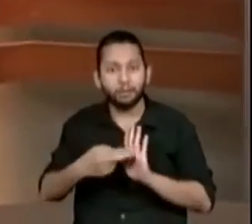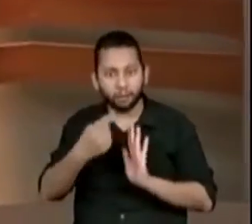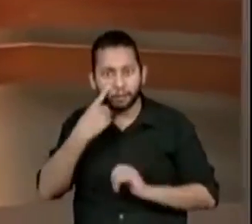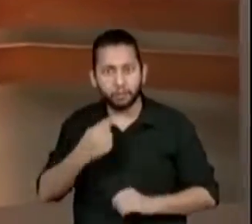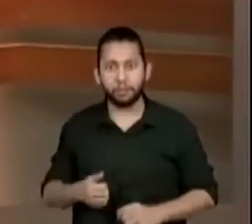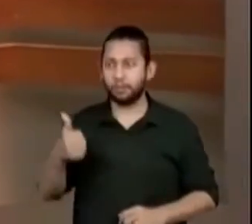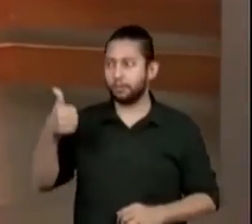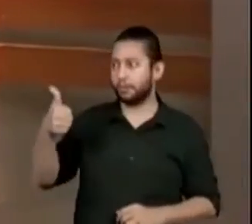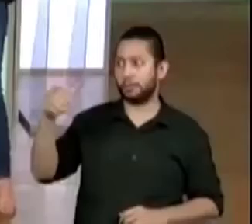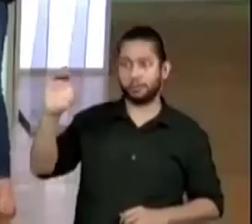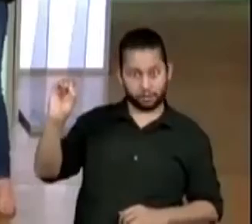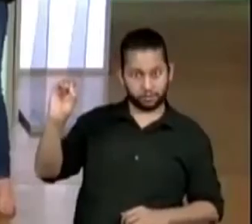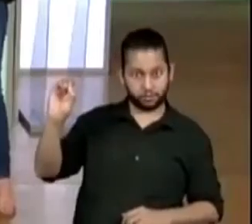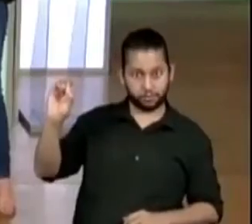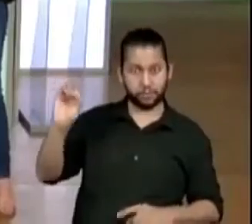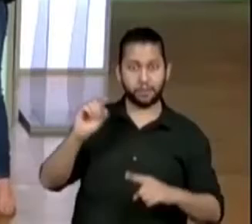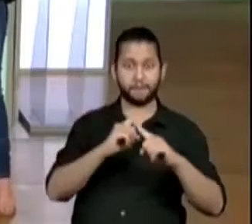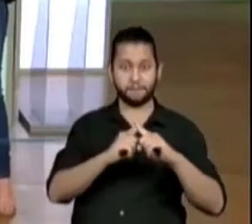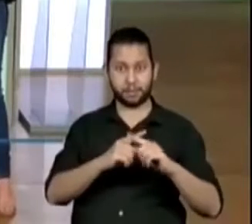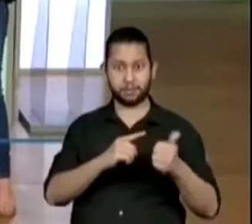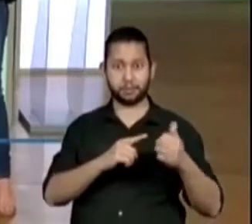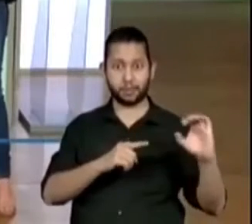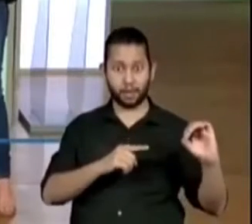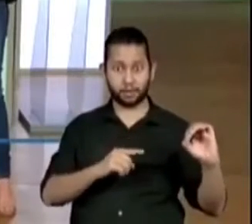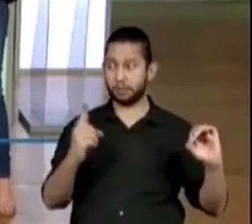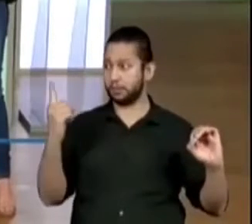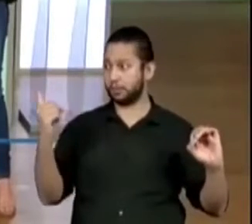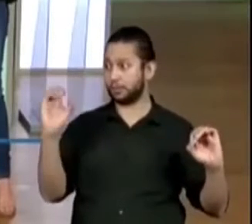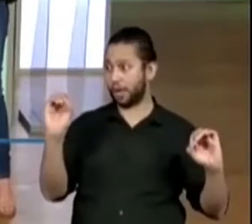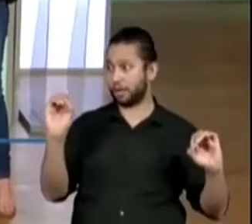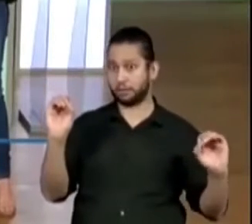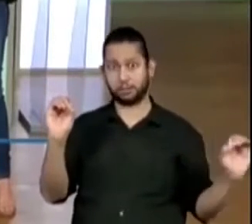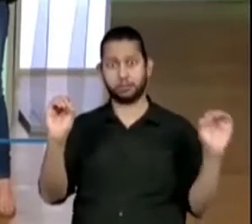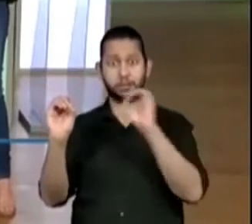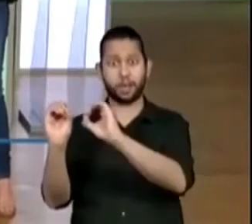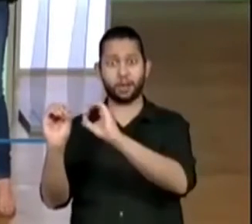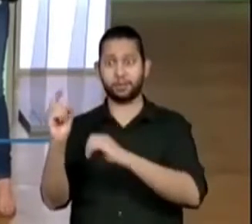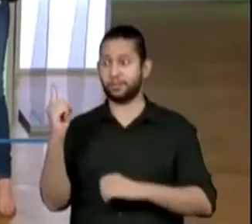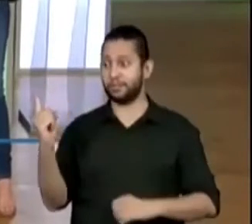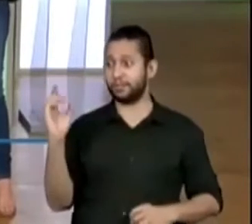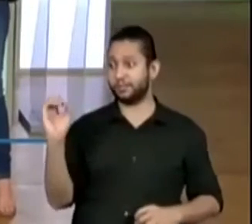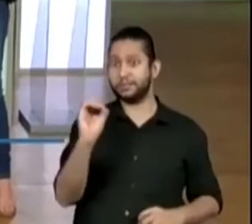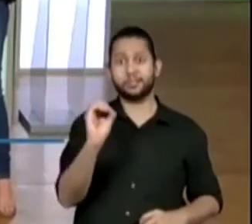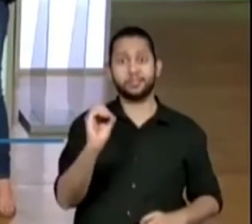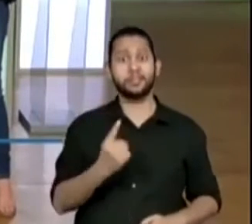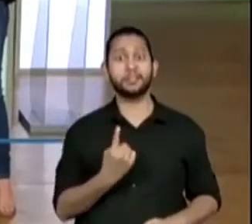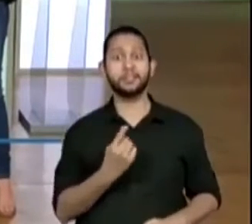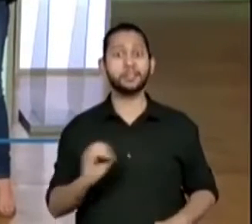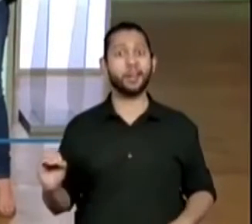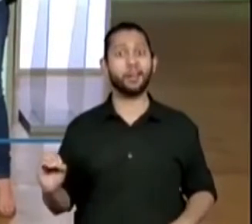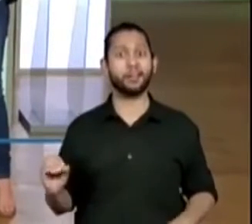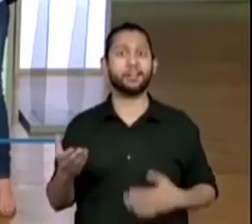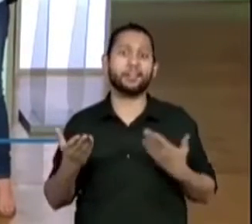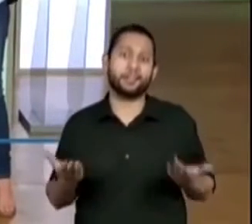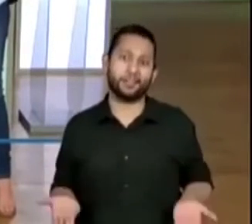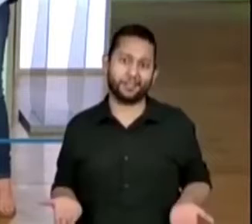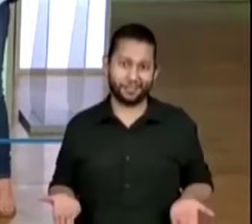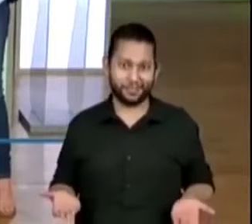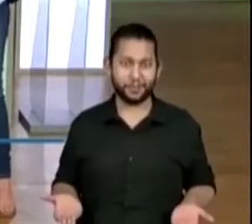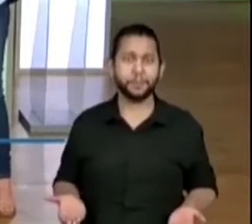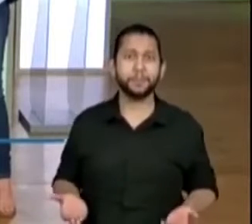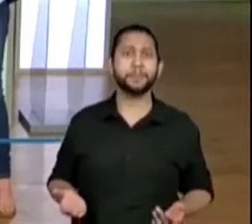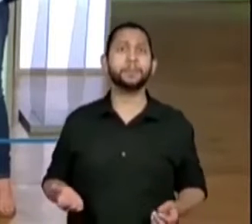Certo. Isso serve, por exemplo, se eu tenho um 7 e quero transformar ele em 70? Sim. Você multiplica ali, na verdade,